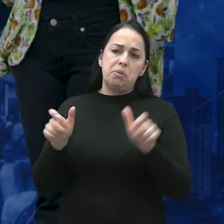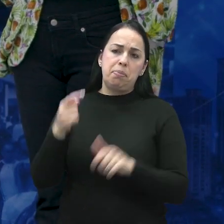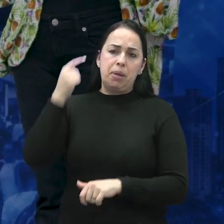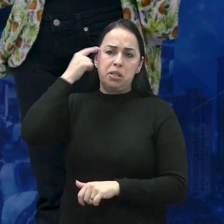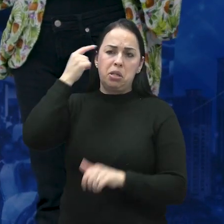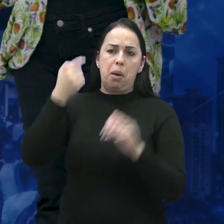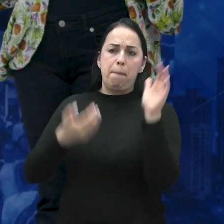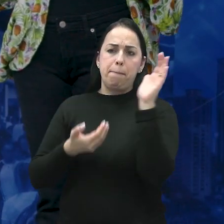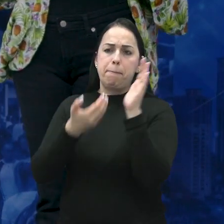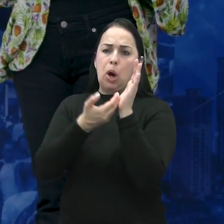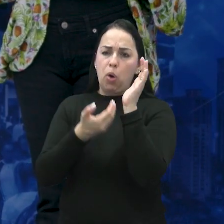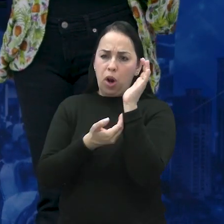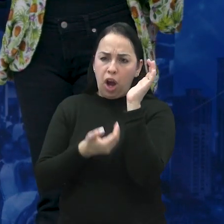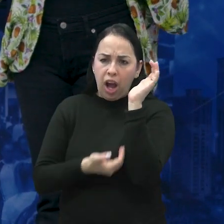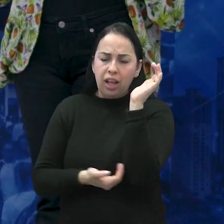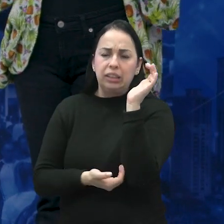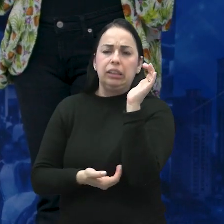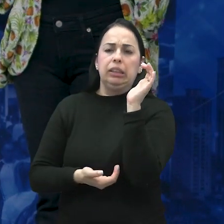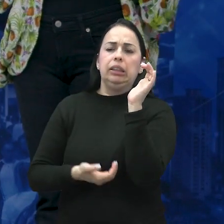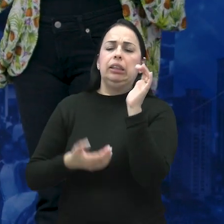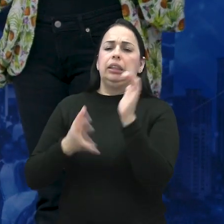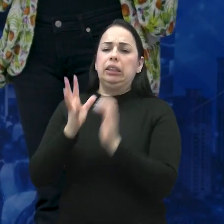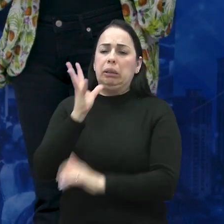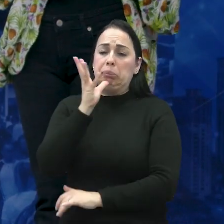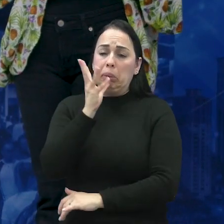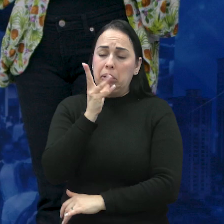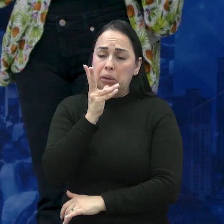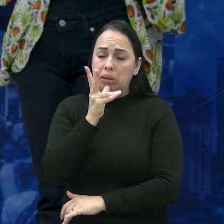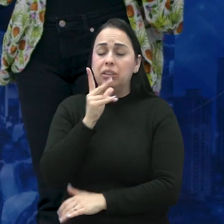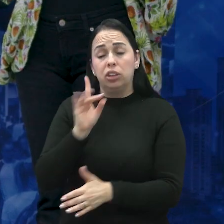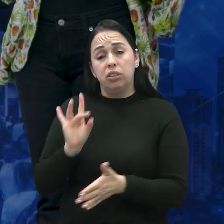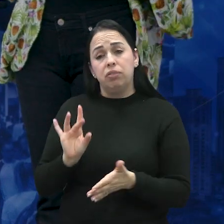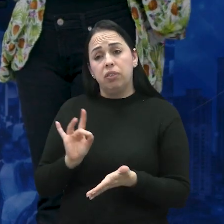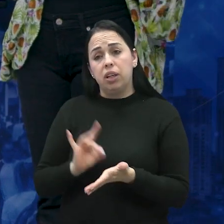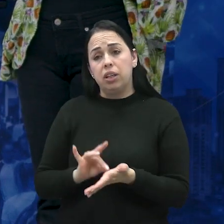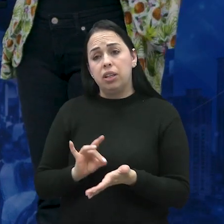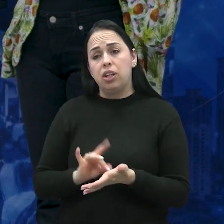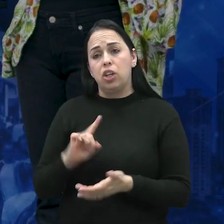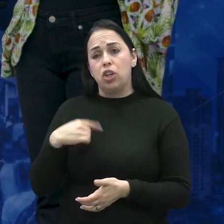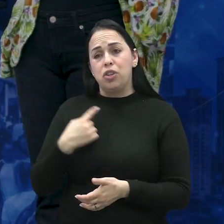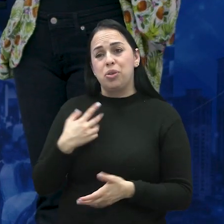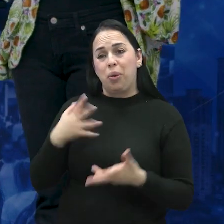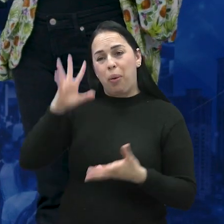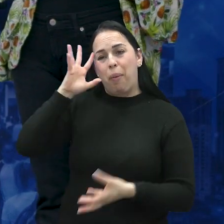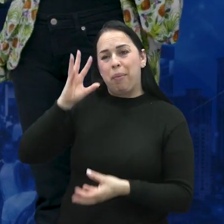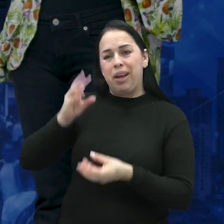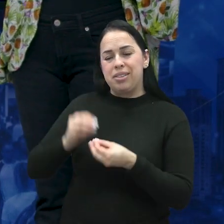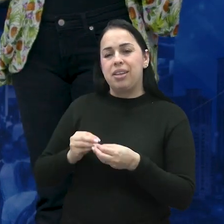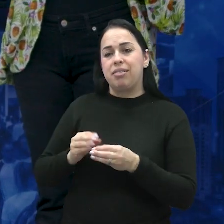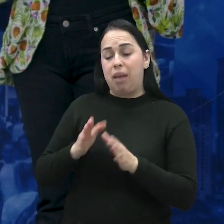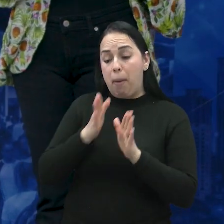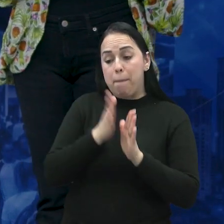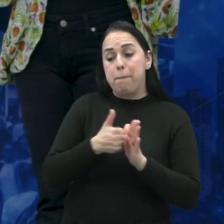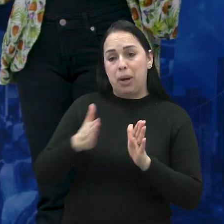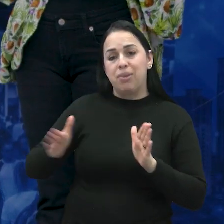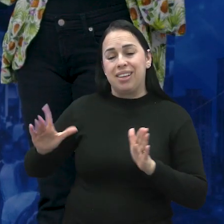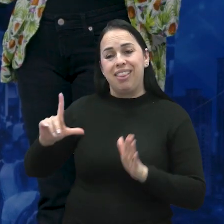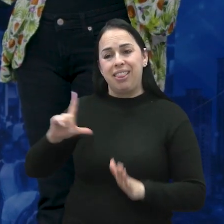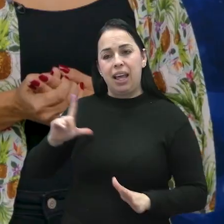burocrática para adoção, que isso tem um processo de demora. E, de fato, a gente entende que realmente tem um